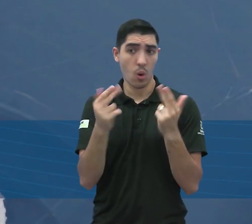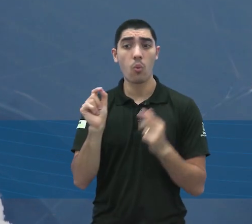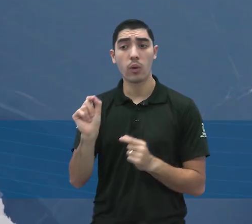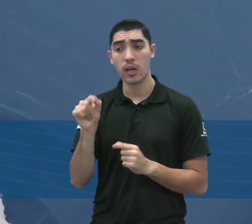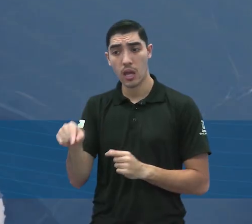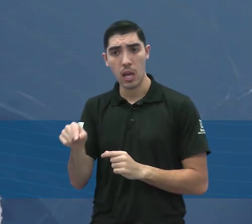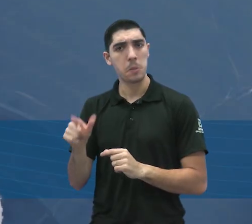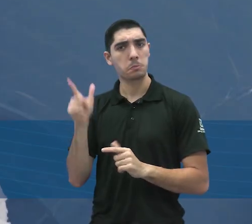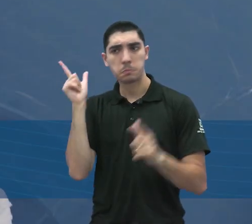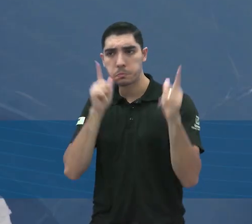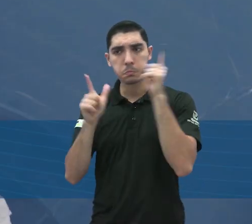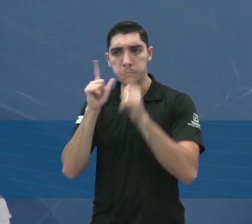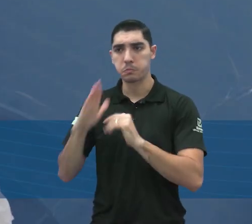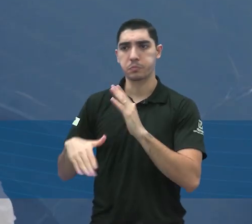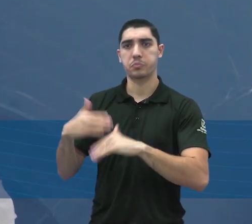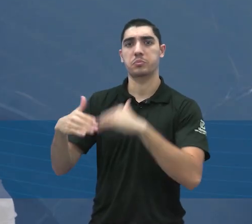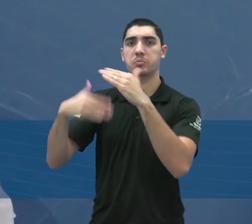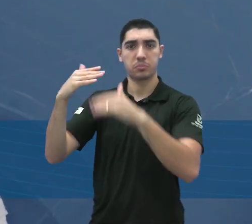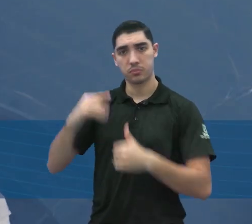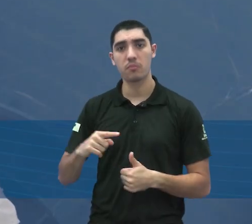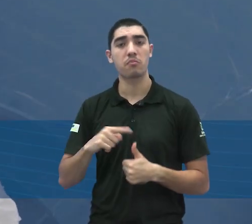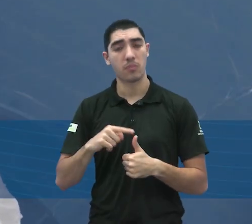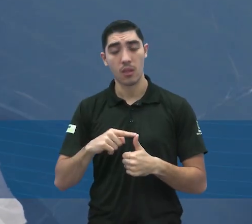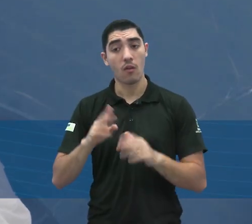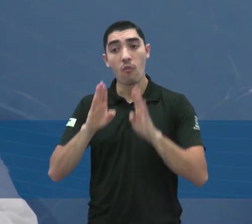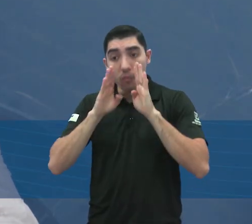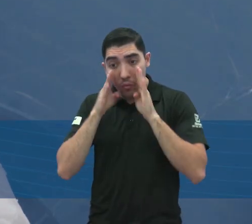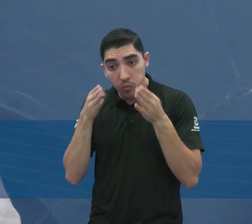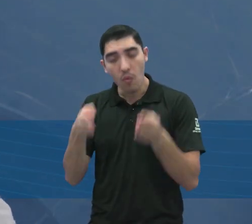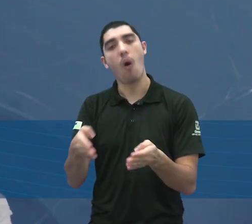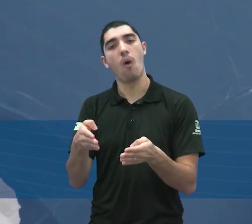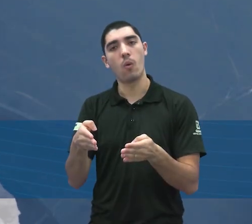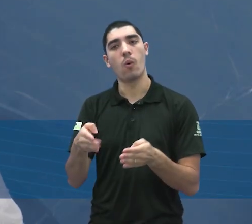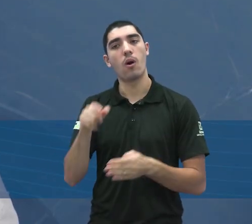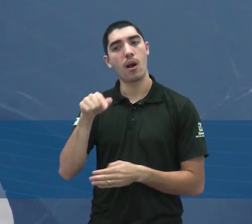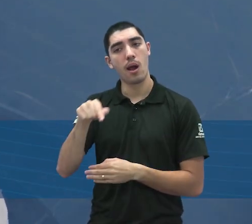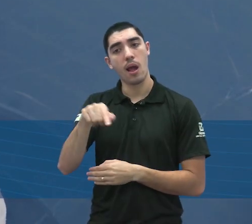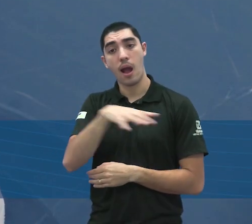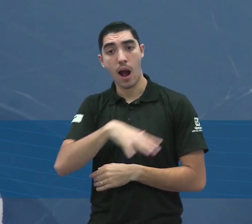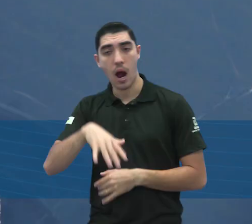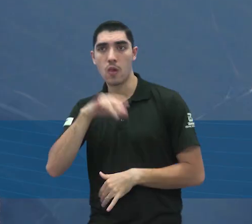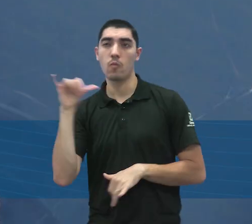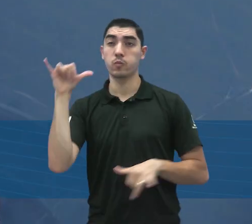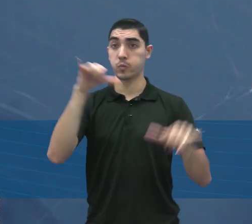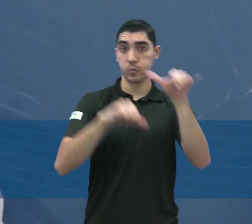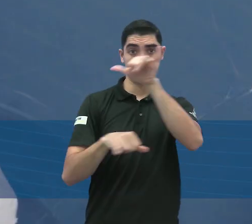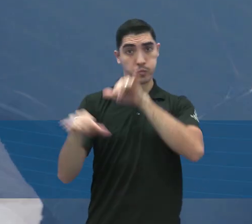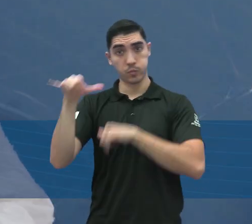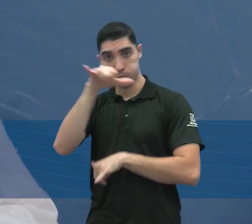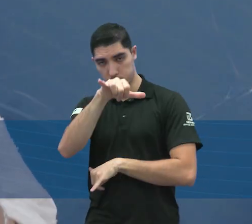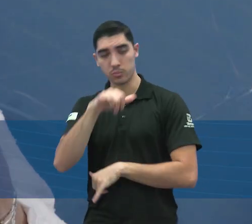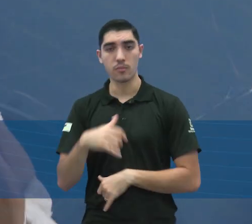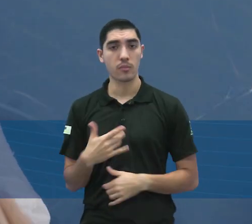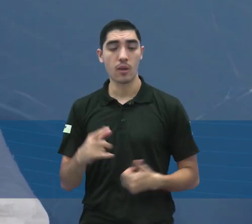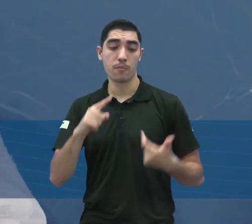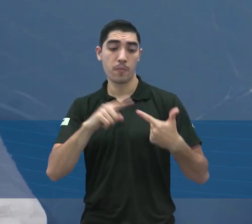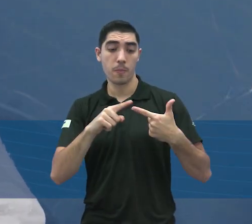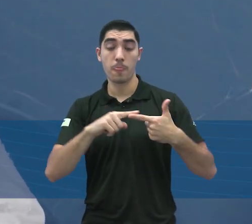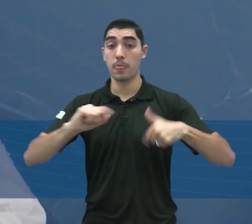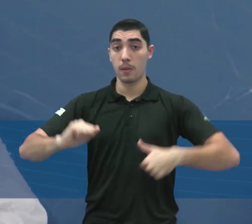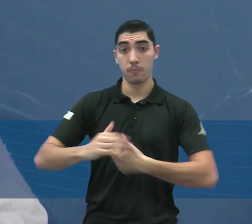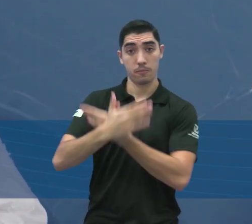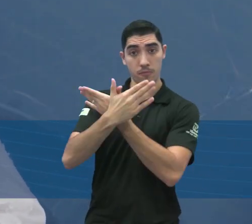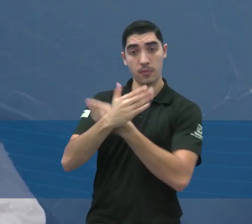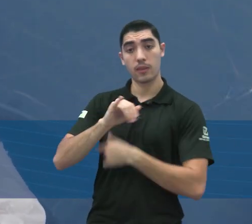sendo construídos ao longo do tempo, né, voltados a esse segmento do setor aeroespacial. Então, assim, nós temos o ITA,